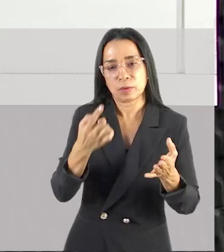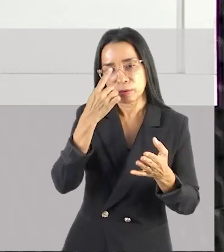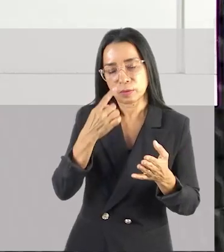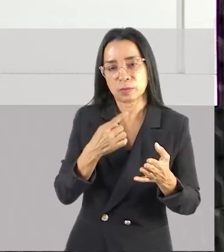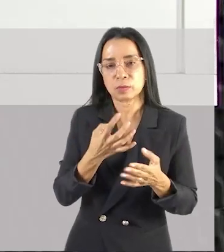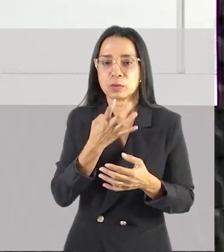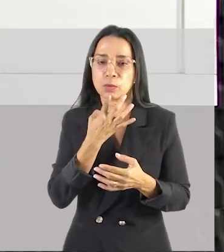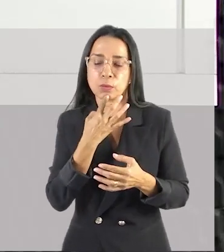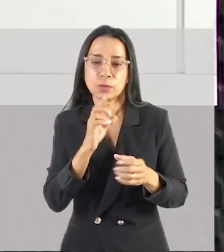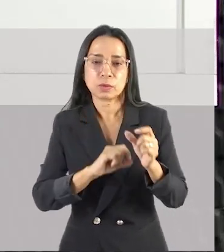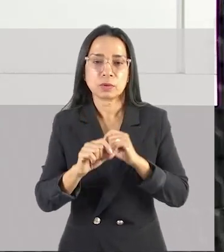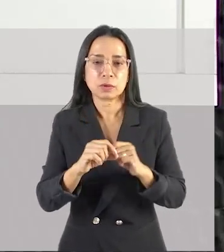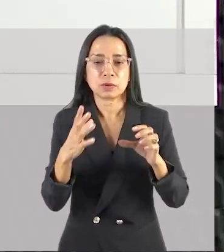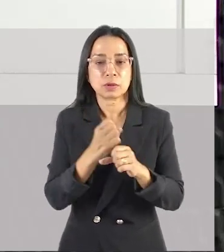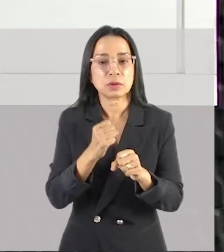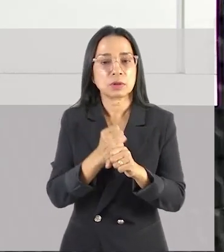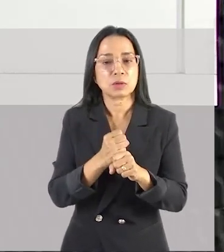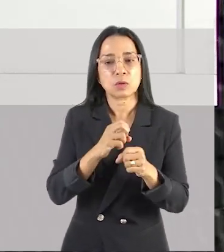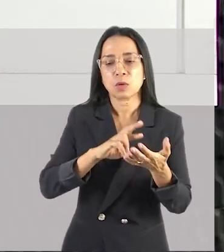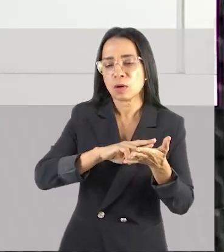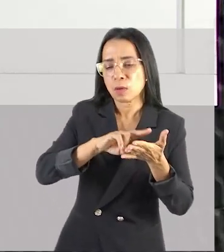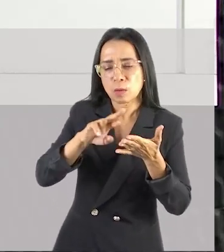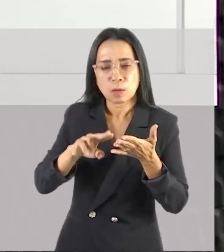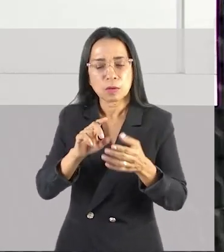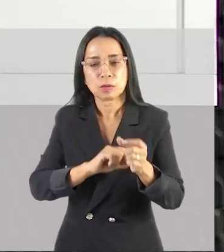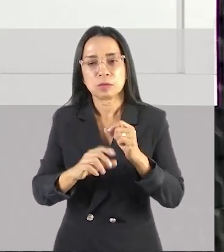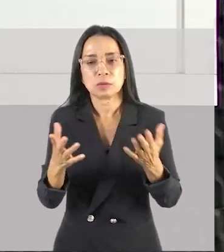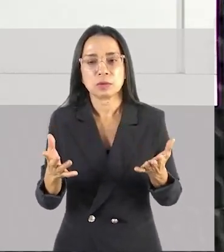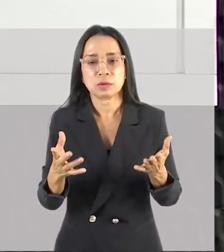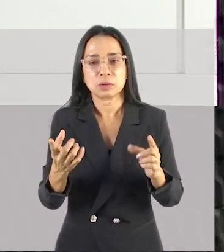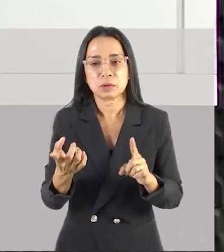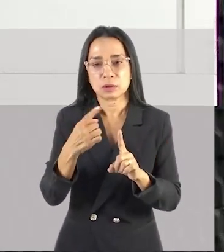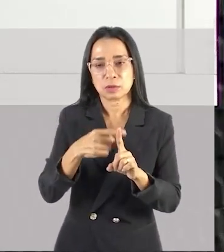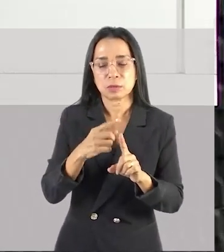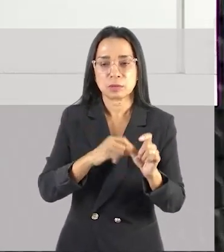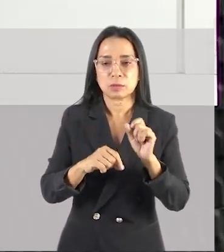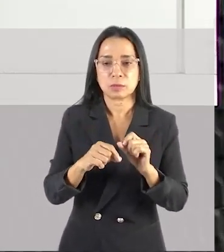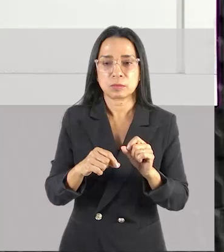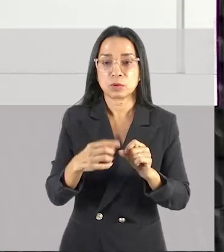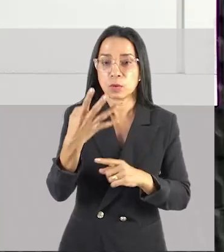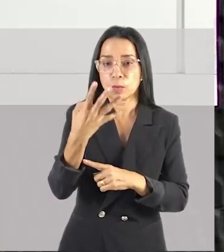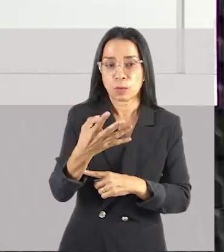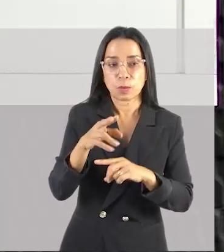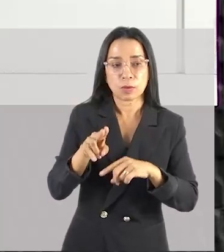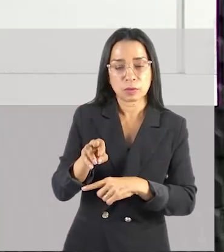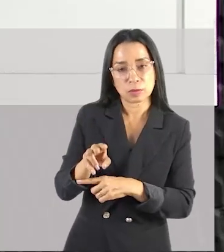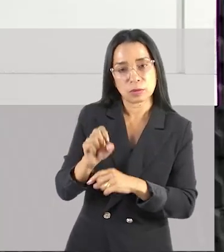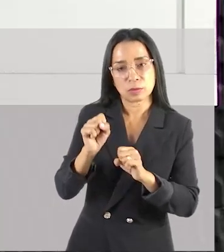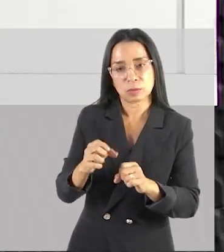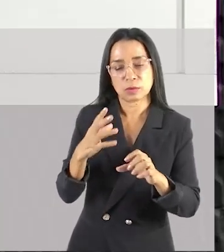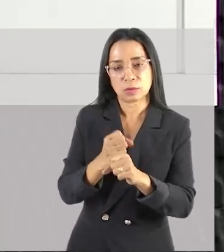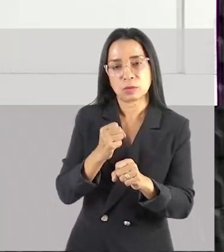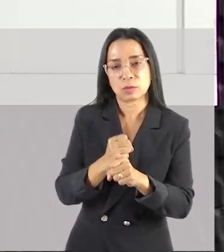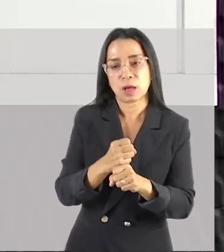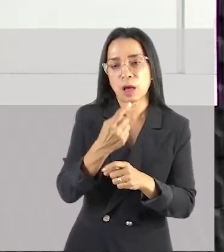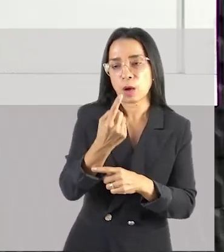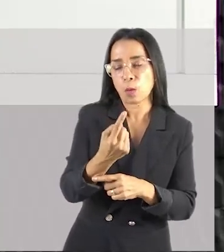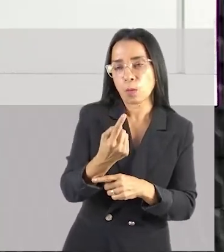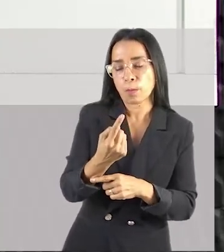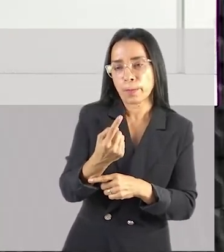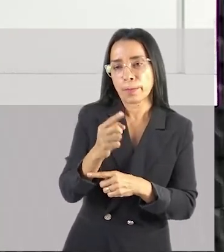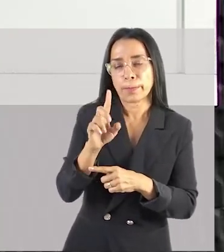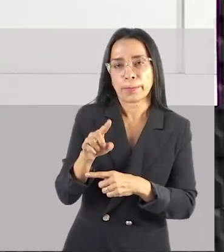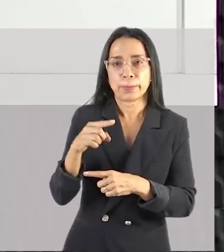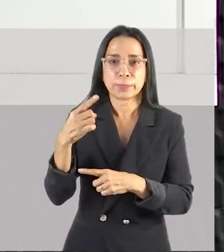figuras conhecidas, que você calcula várias vezes e soma. No caso, como são 4 iguais, tu pode calcular uma